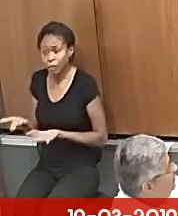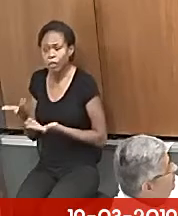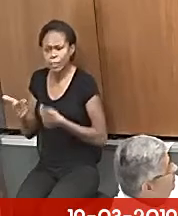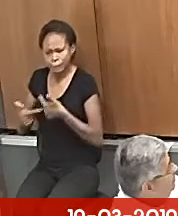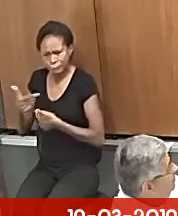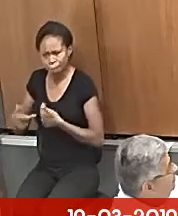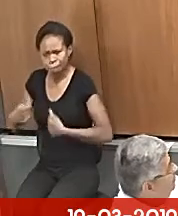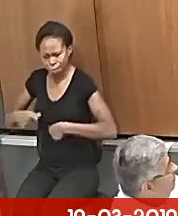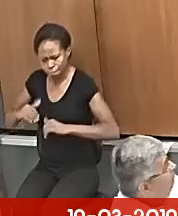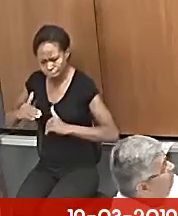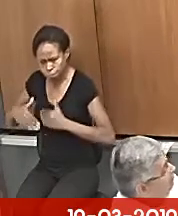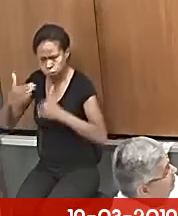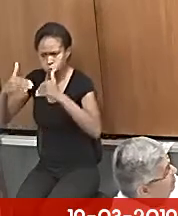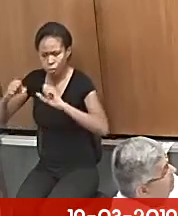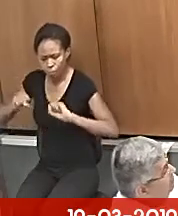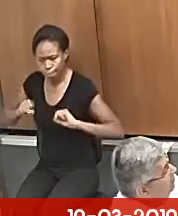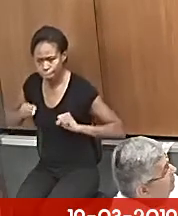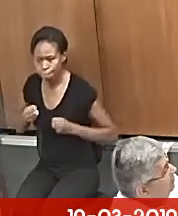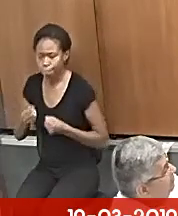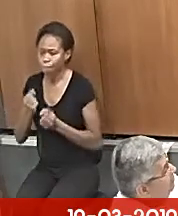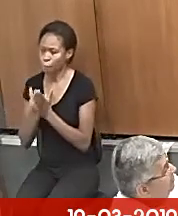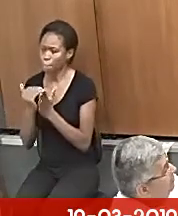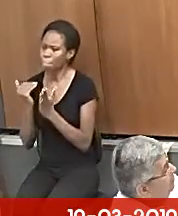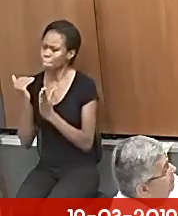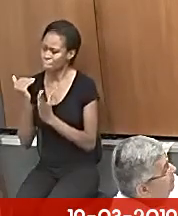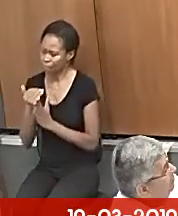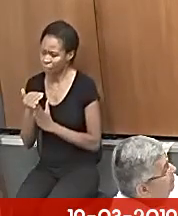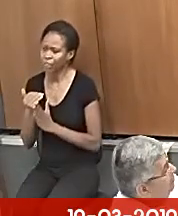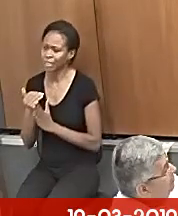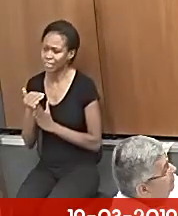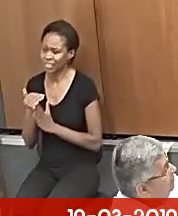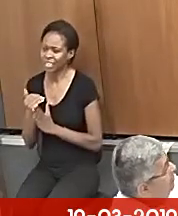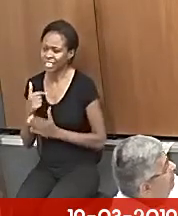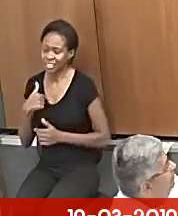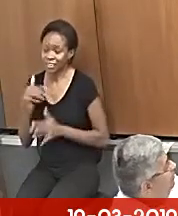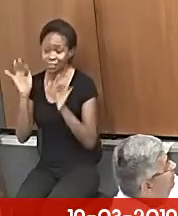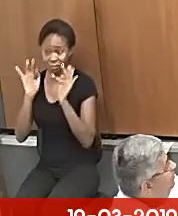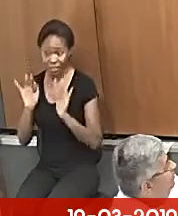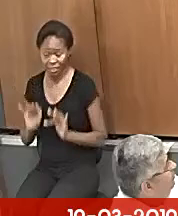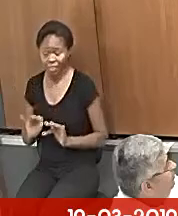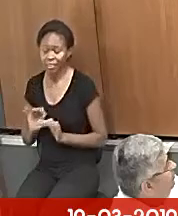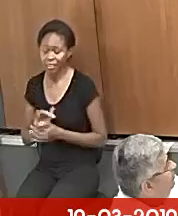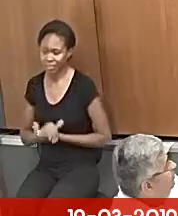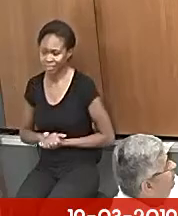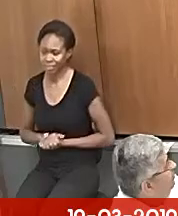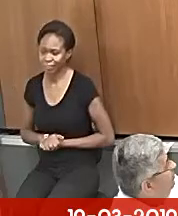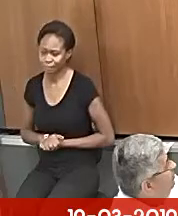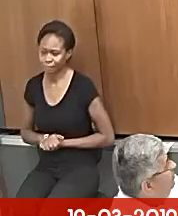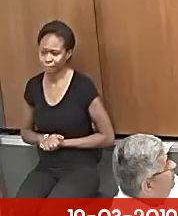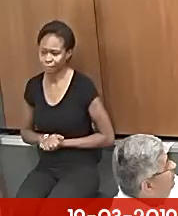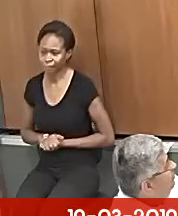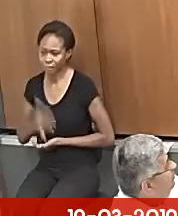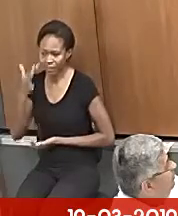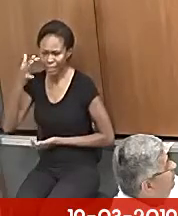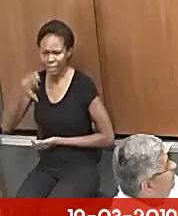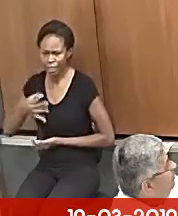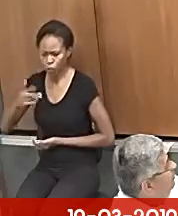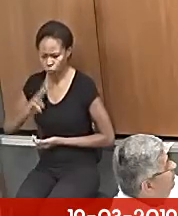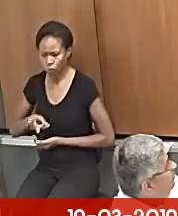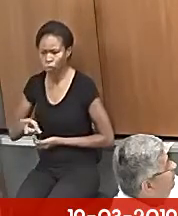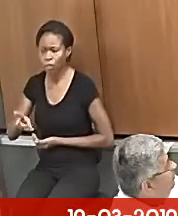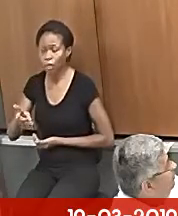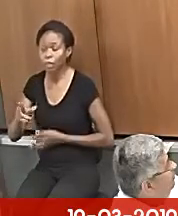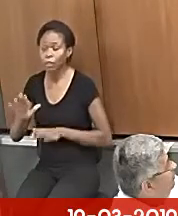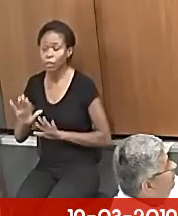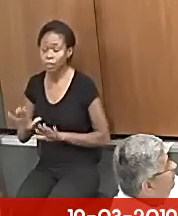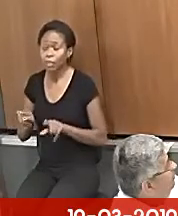cada vez mais né estou feliz por ficar com mais facilidade com certeza é é a gente caminhar e por